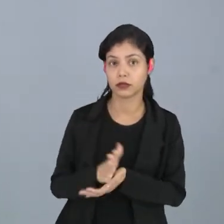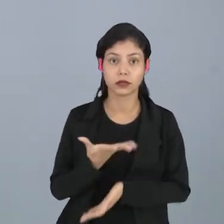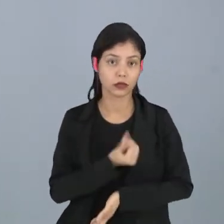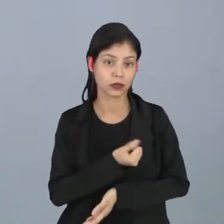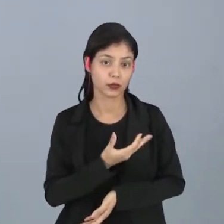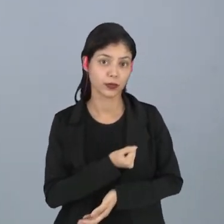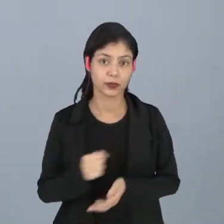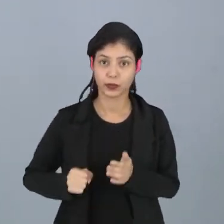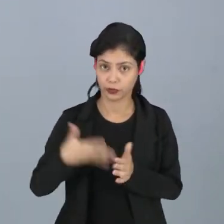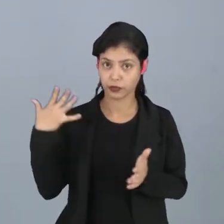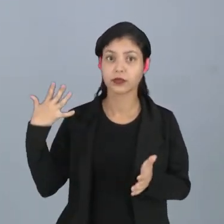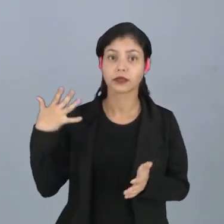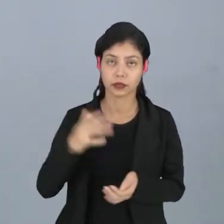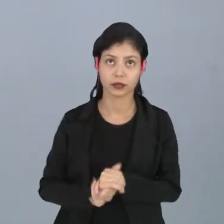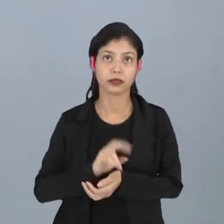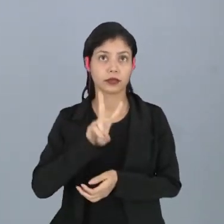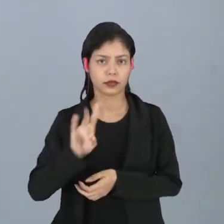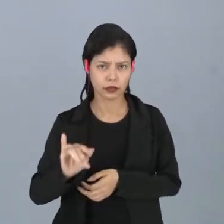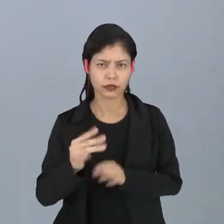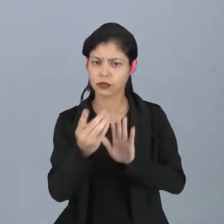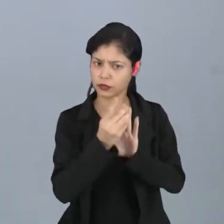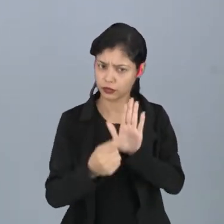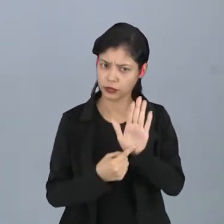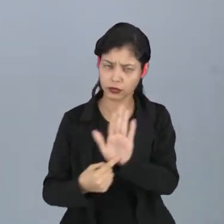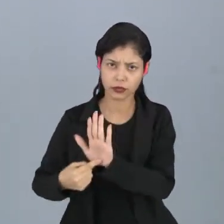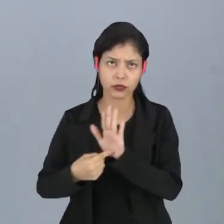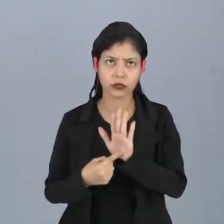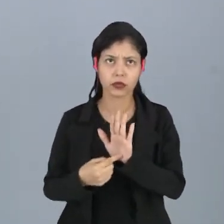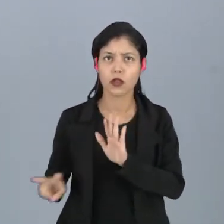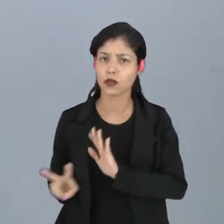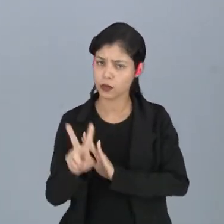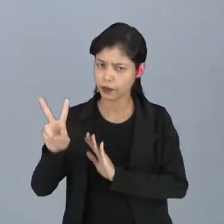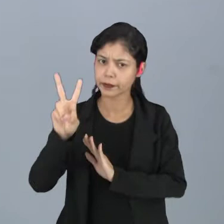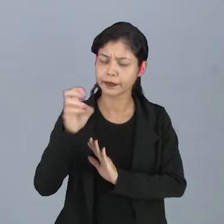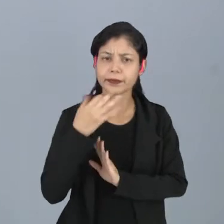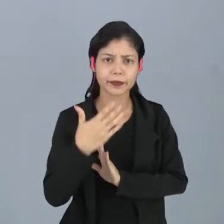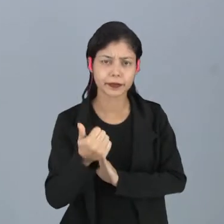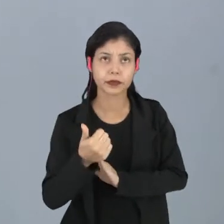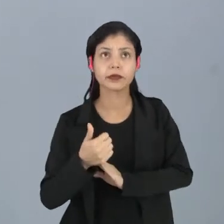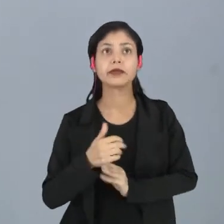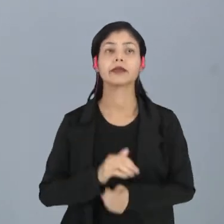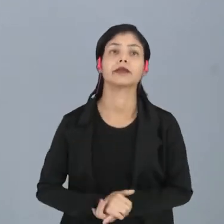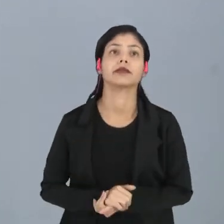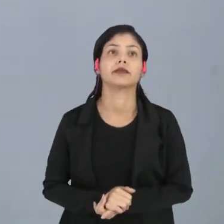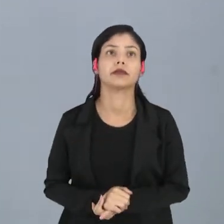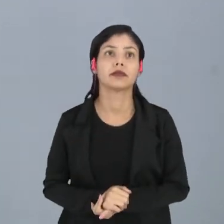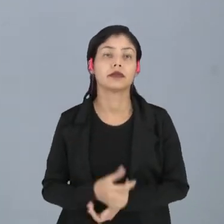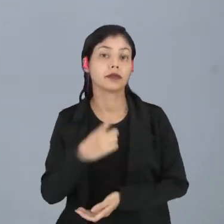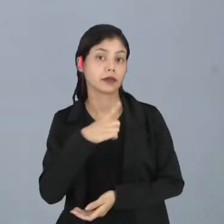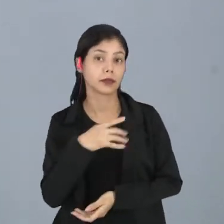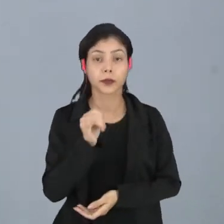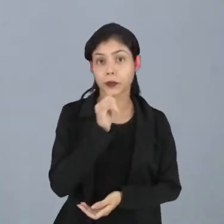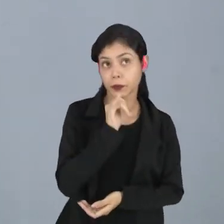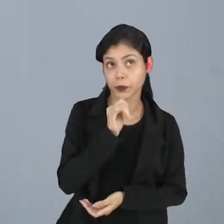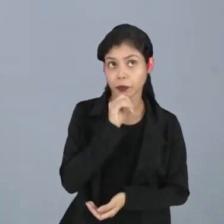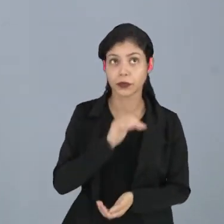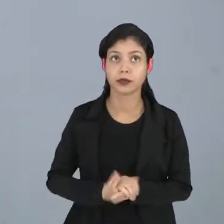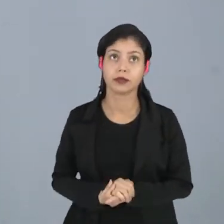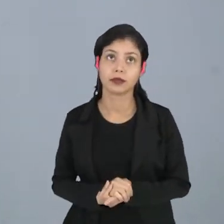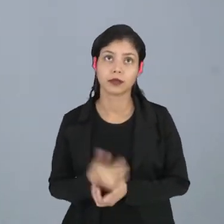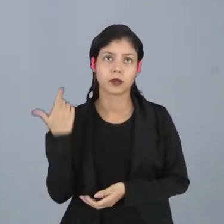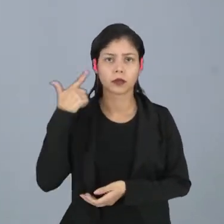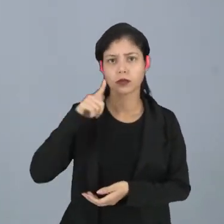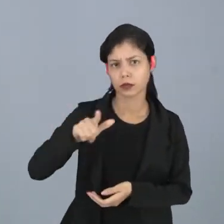número de vezes em que uma determinada variável assume o valor. Tudo bem? Então nós vamos a um exemplo para que